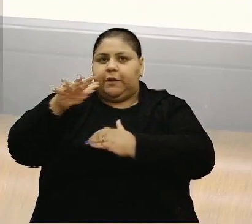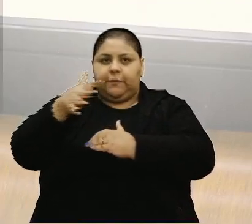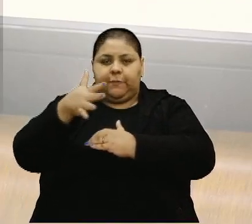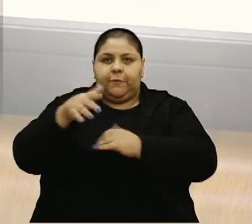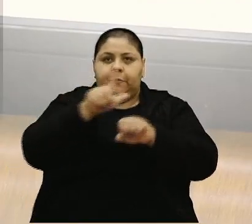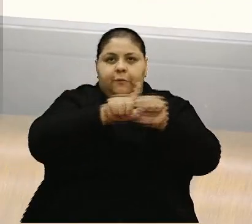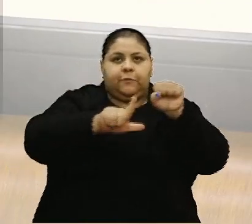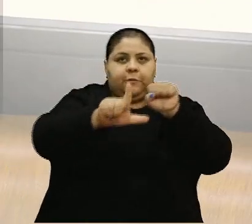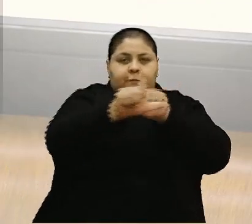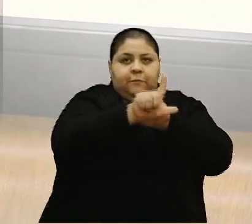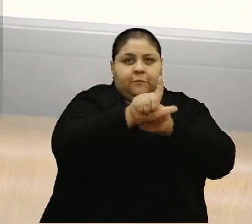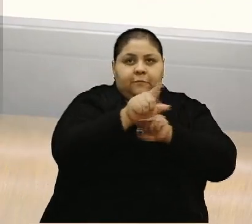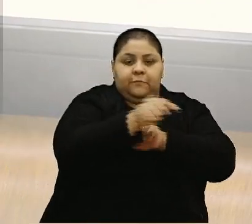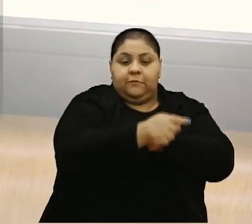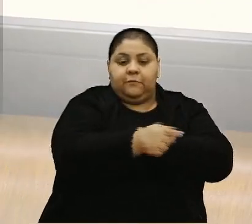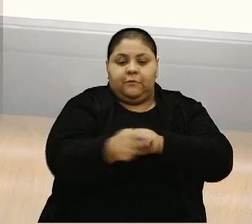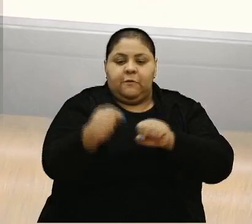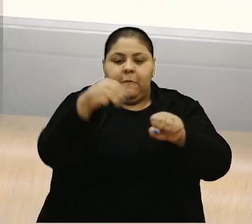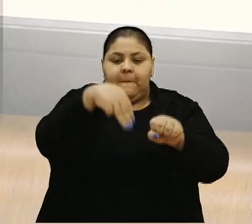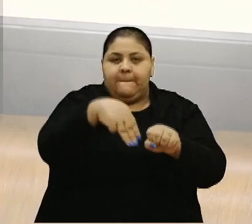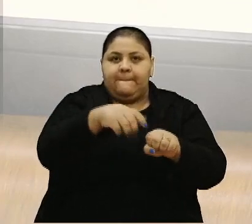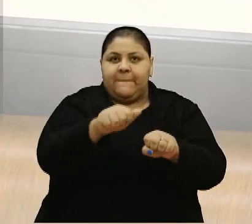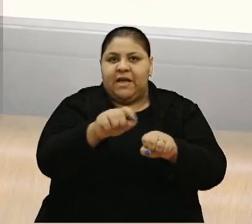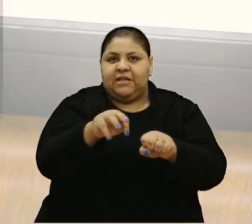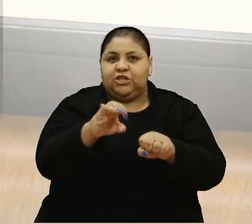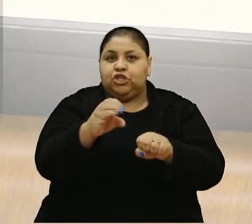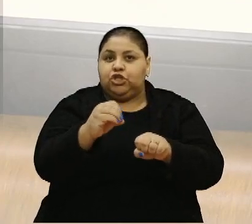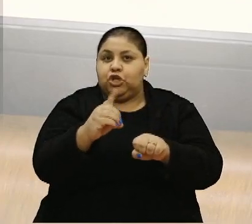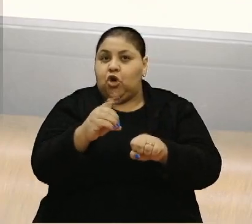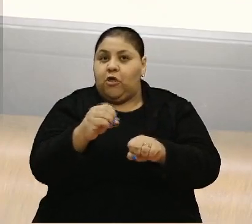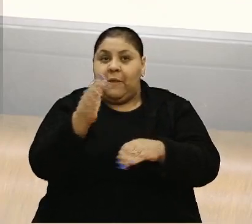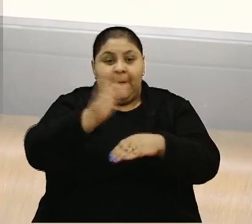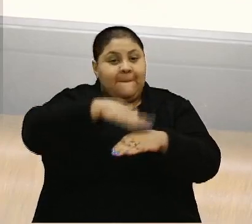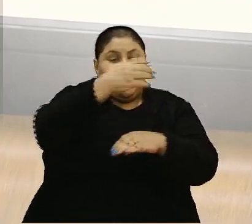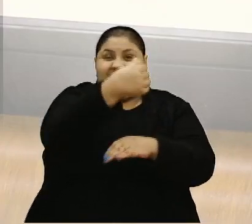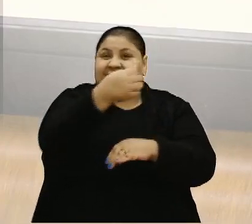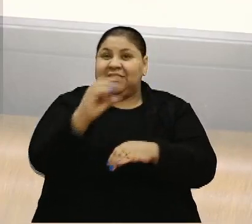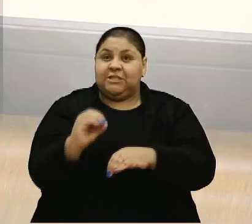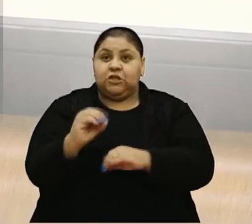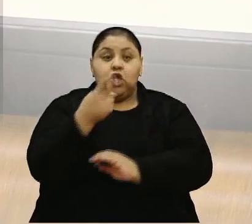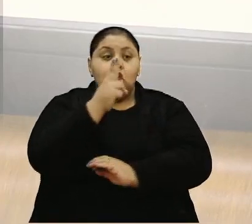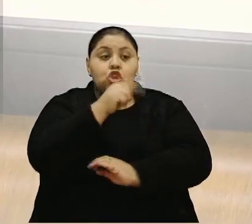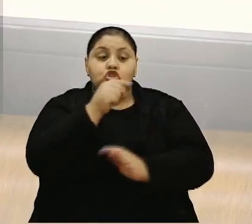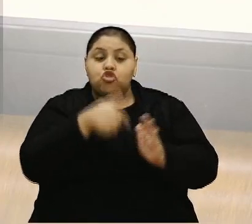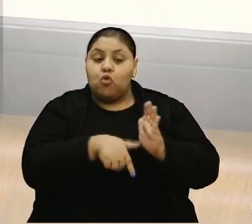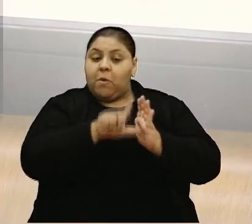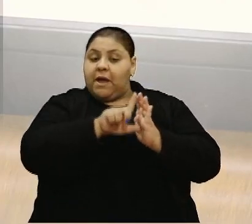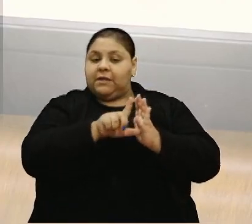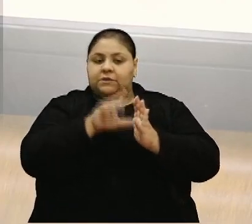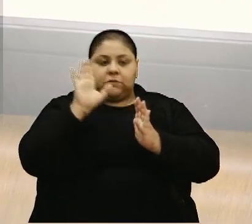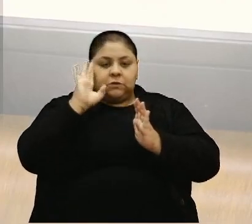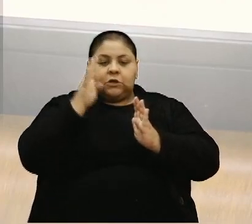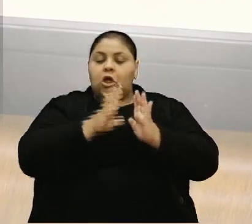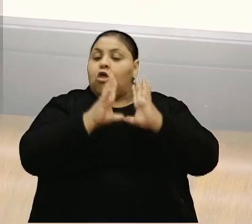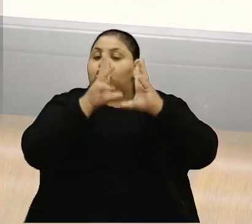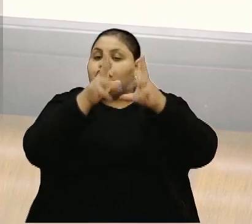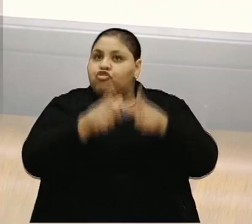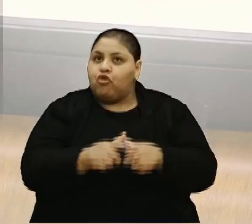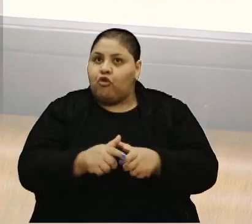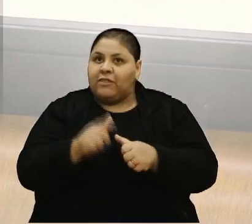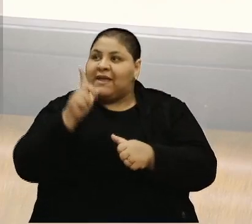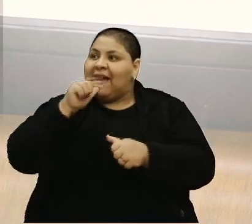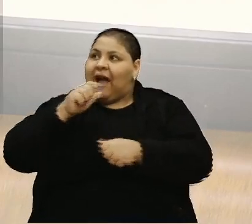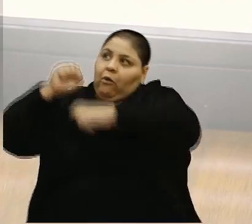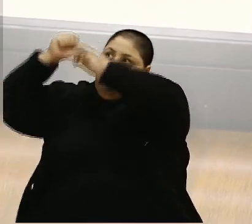loteamento Matioda está lá há mais de 60 anos. Nunca antes tinha acontecido toda esta água de